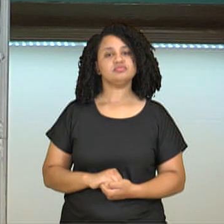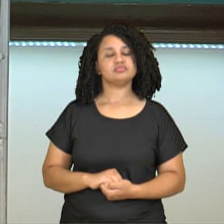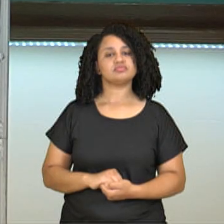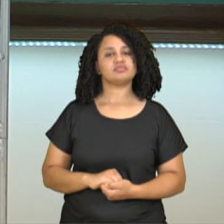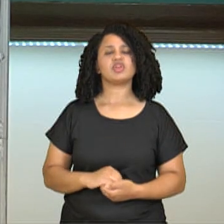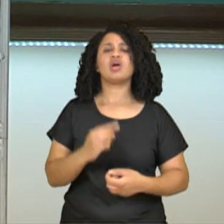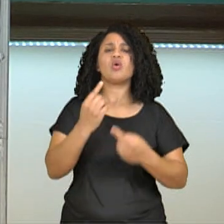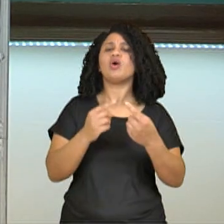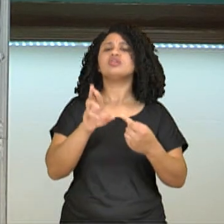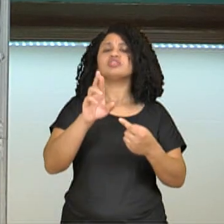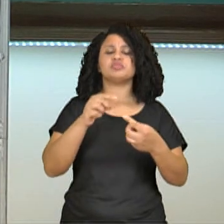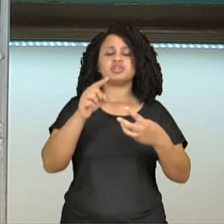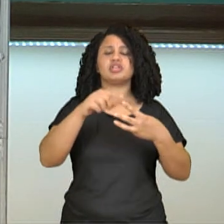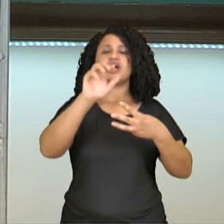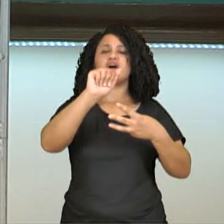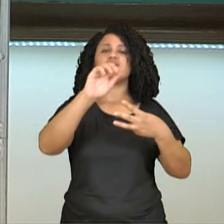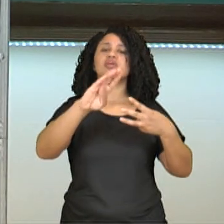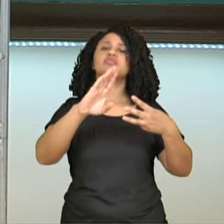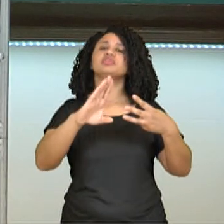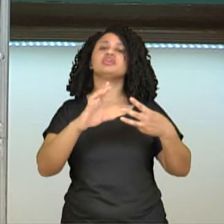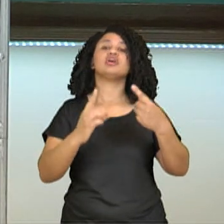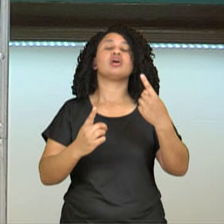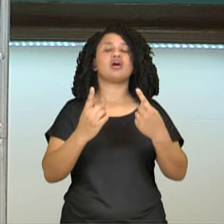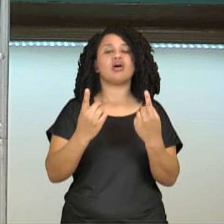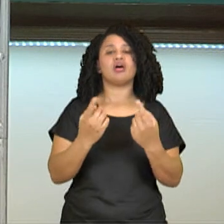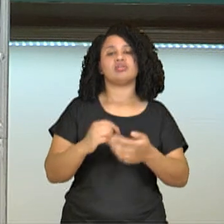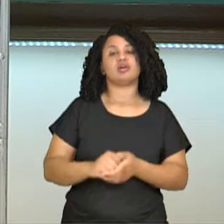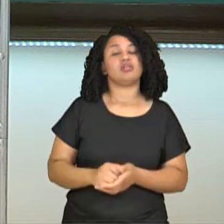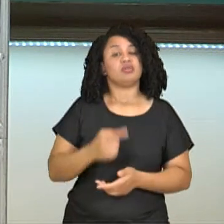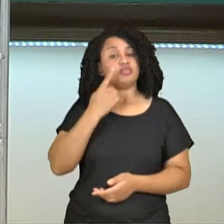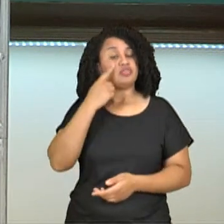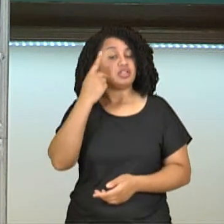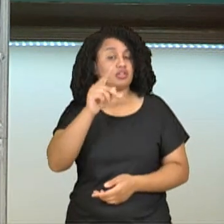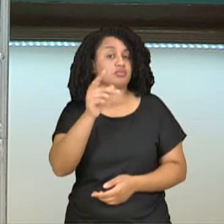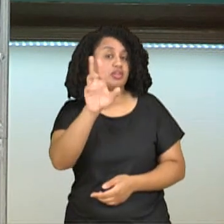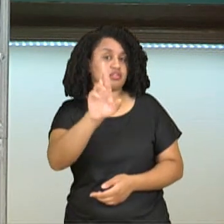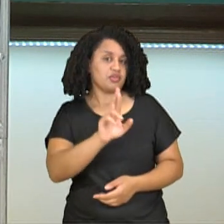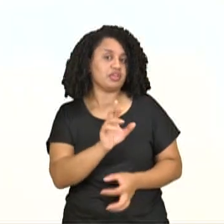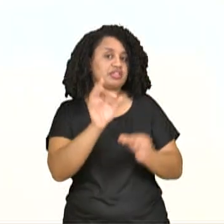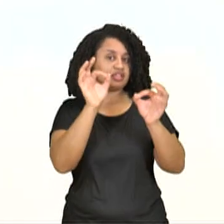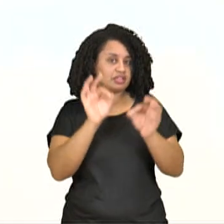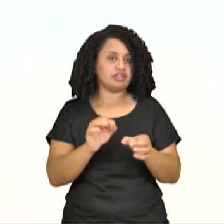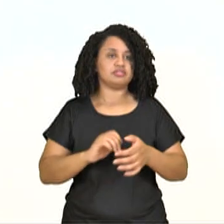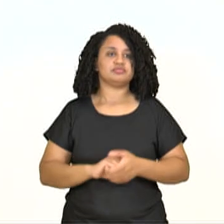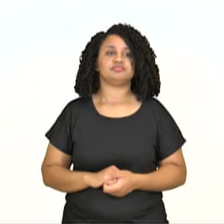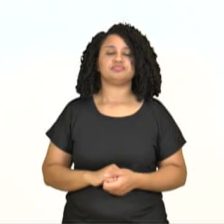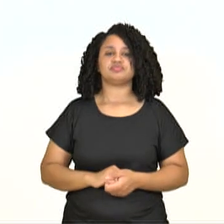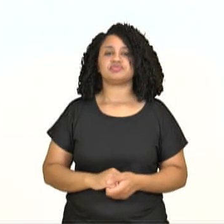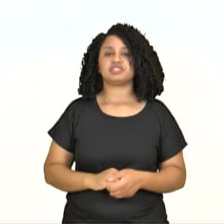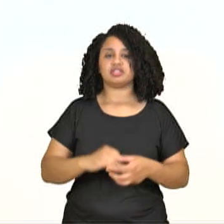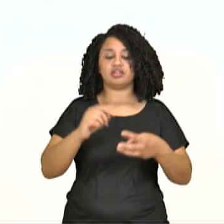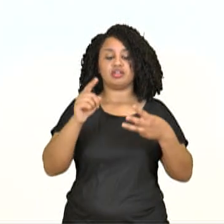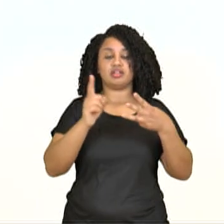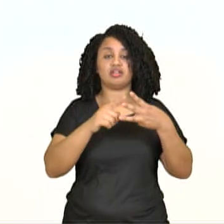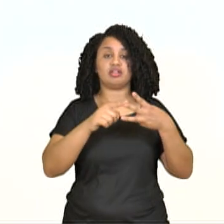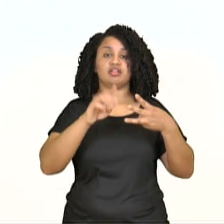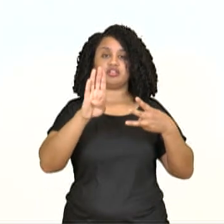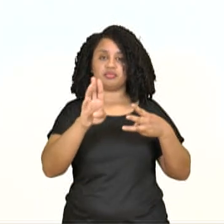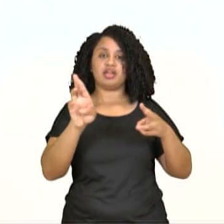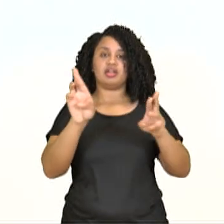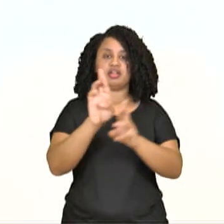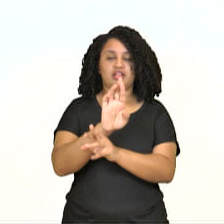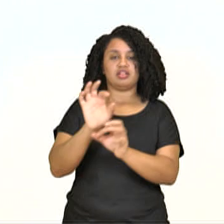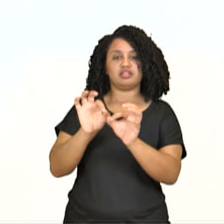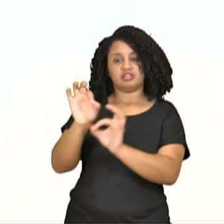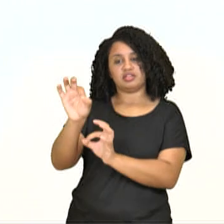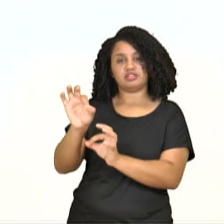Qual você indicou? A, B ou C? Vamos ver aí se a sua resposta condiz com a resposta correta. Letra B, relacionar a